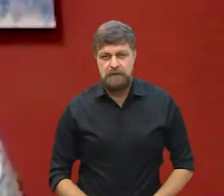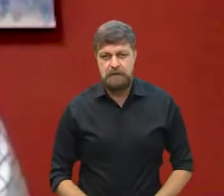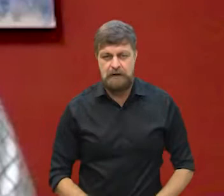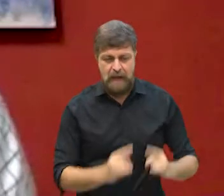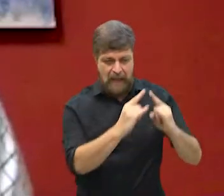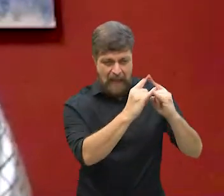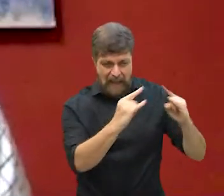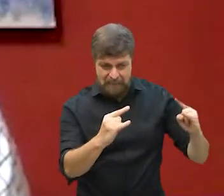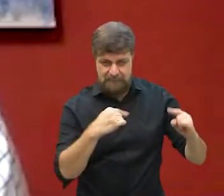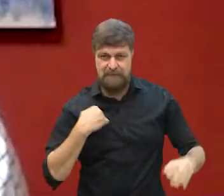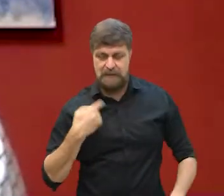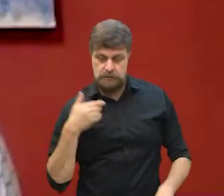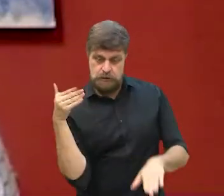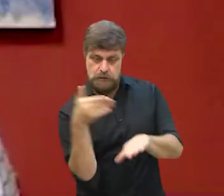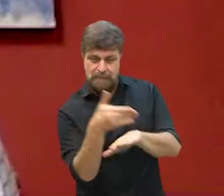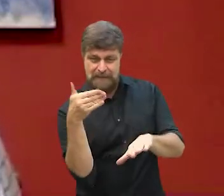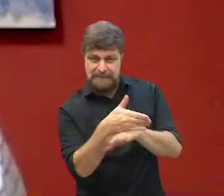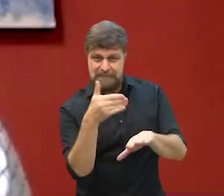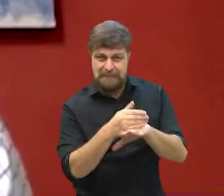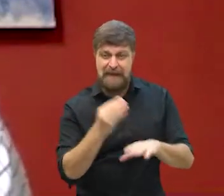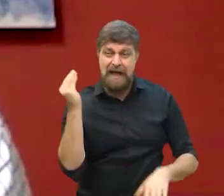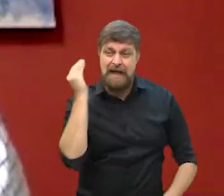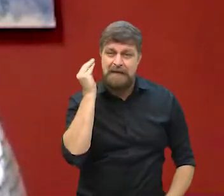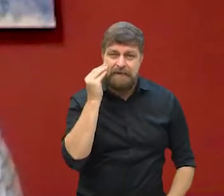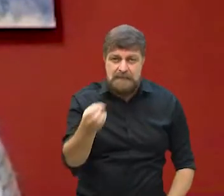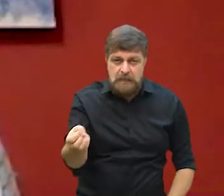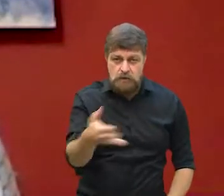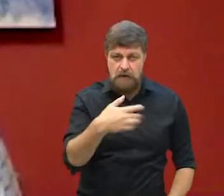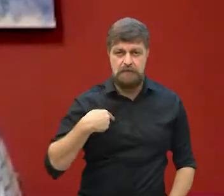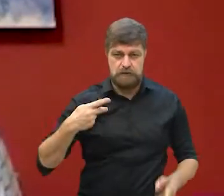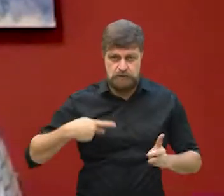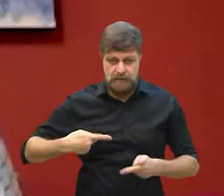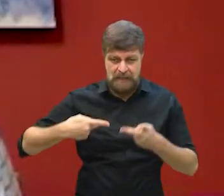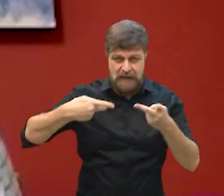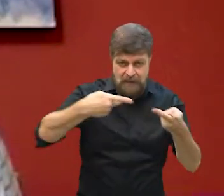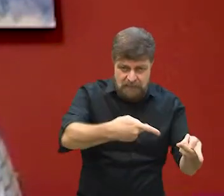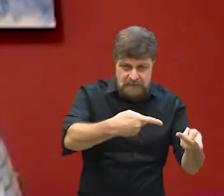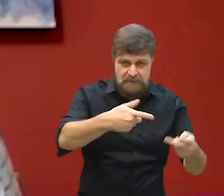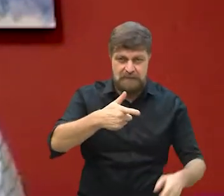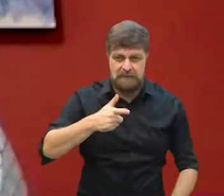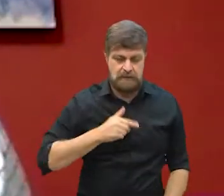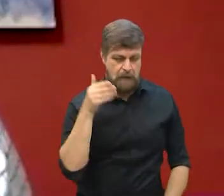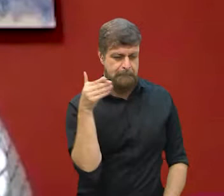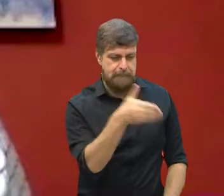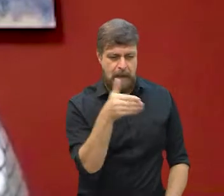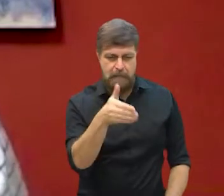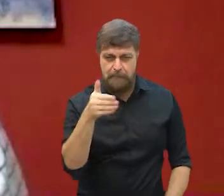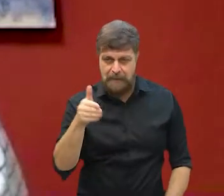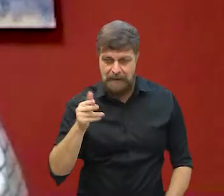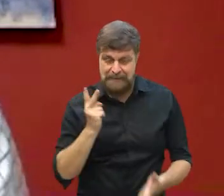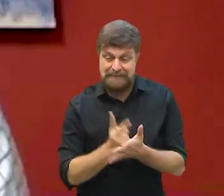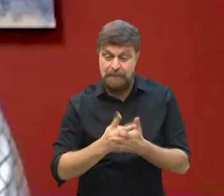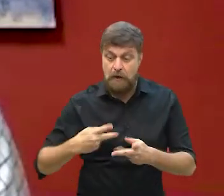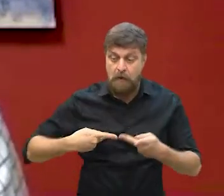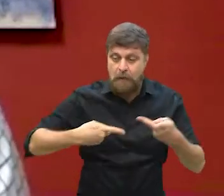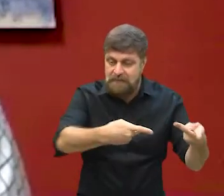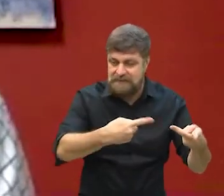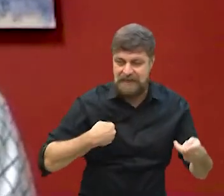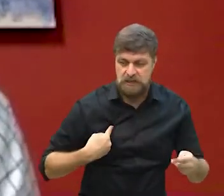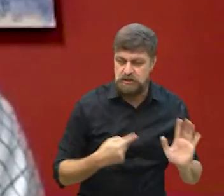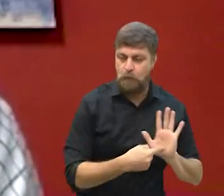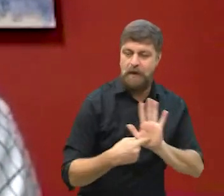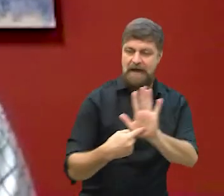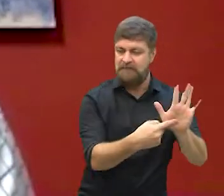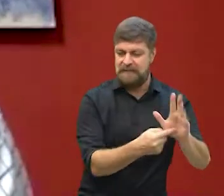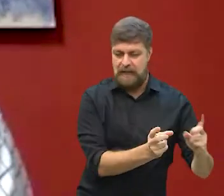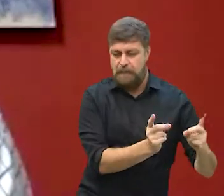foi algo recente na nossa experiência, né? A gente já visitava feiras, mas como visitante, nunca como expositor, até porque